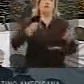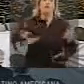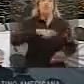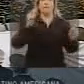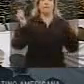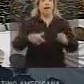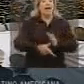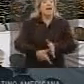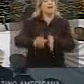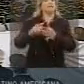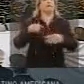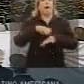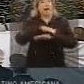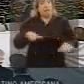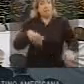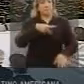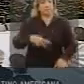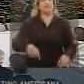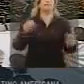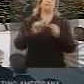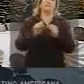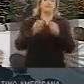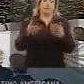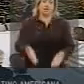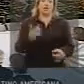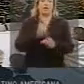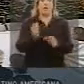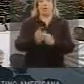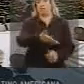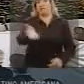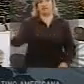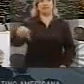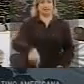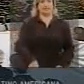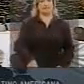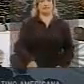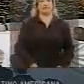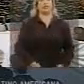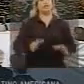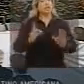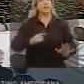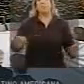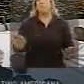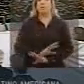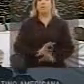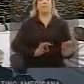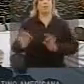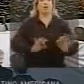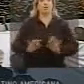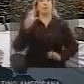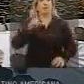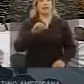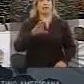terminar o meu mandato, estar fazendo esse encontro com vocês aqui. Já está pronto o projeto para